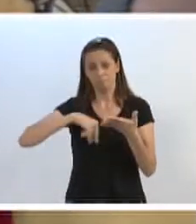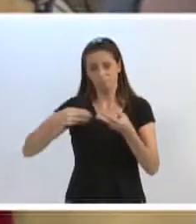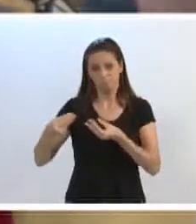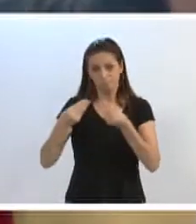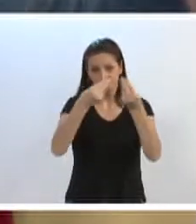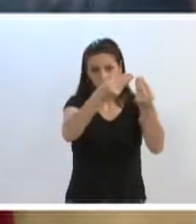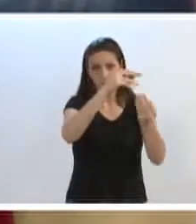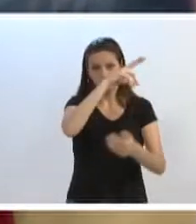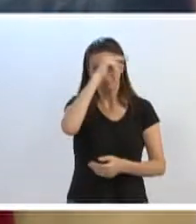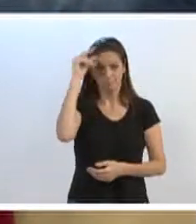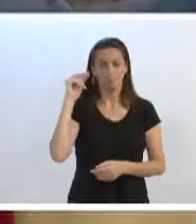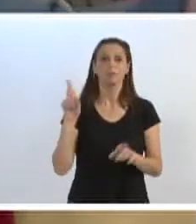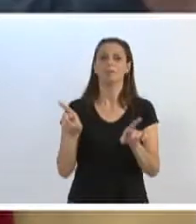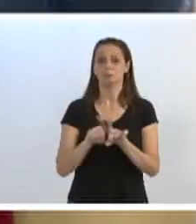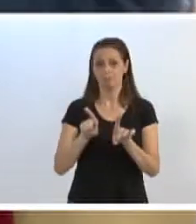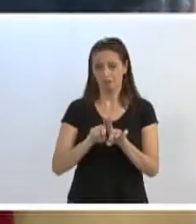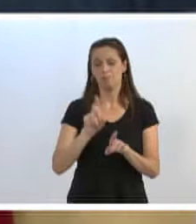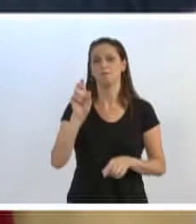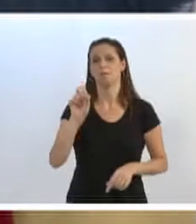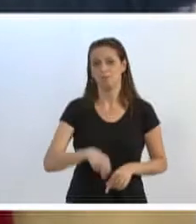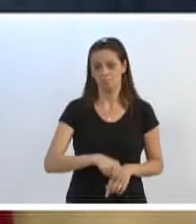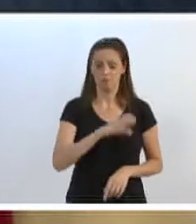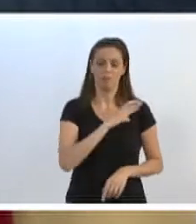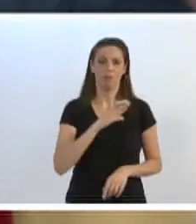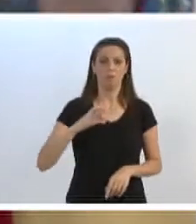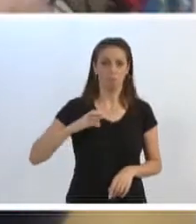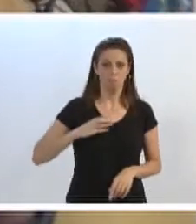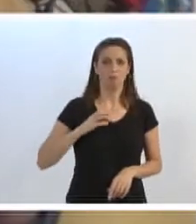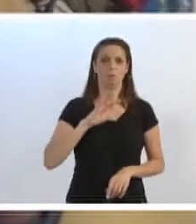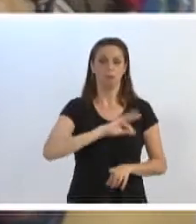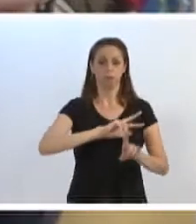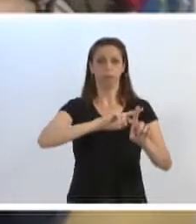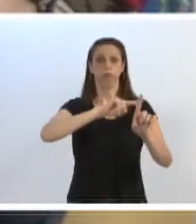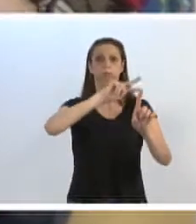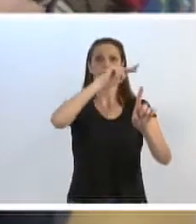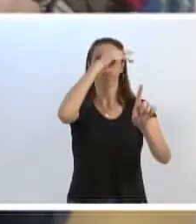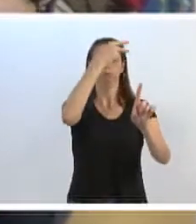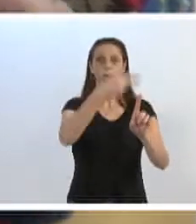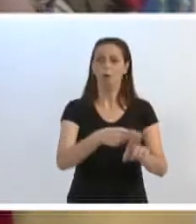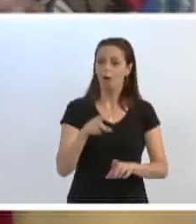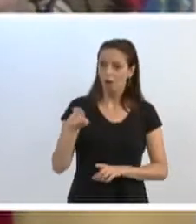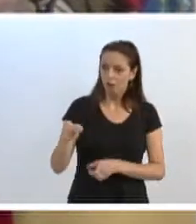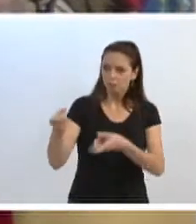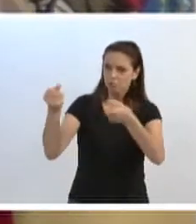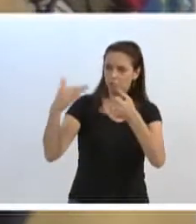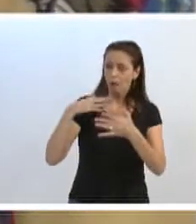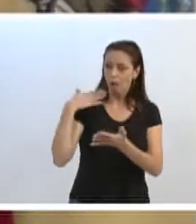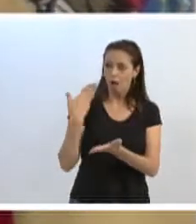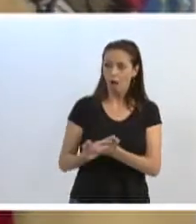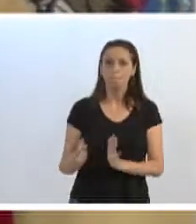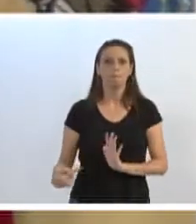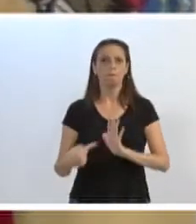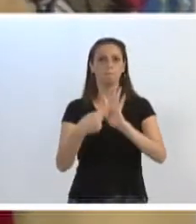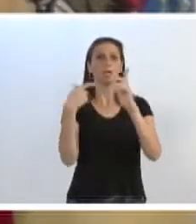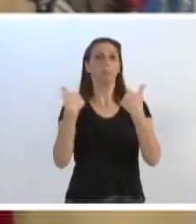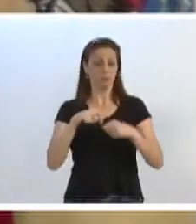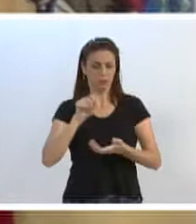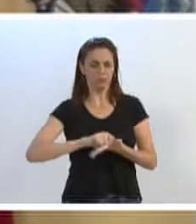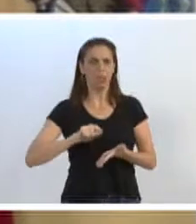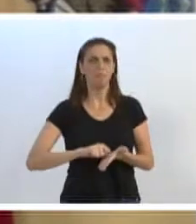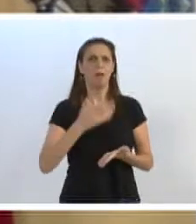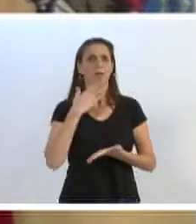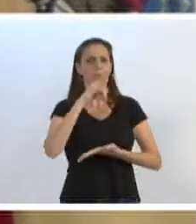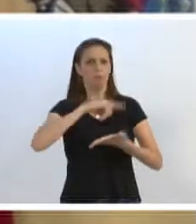aos cargos comissionados que ganham situações a mais. Isso aqui é grave, foi uma denúncia, foi colocada aqui, eu acho que a gente tem que mandar requerimento nessa casa para